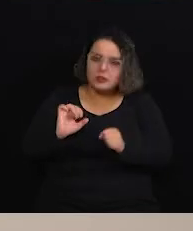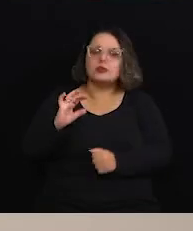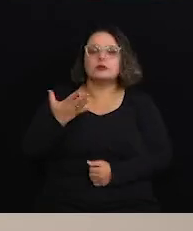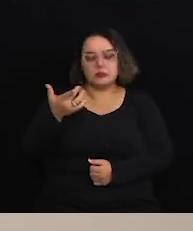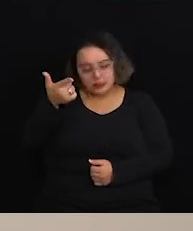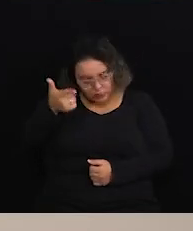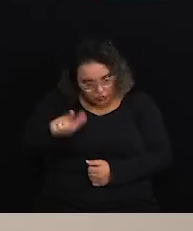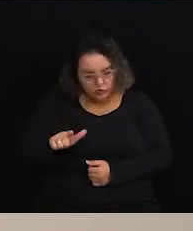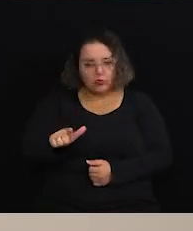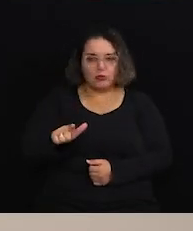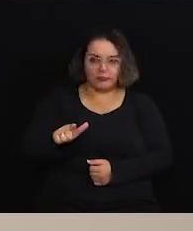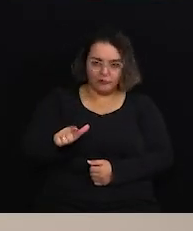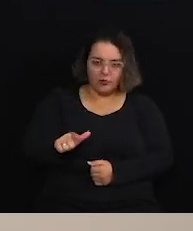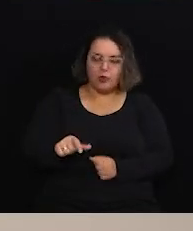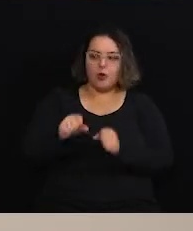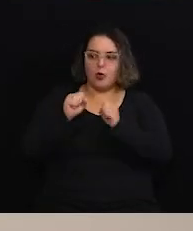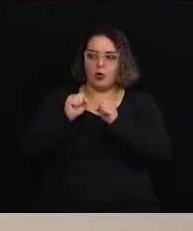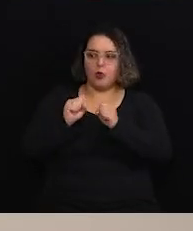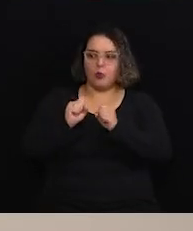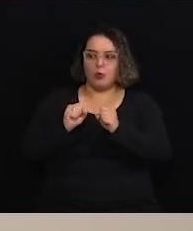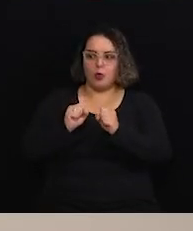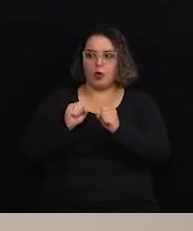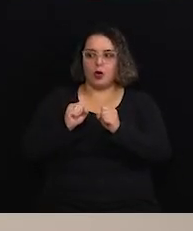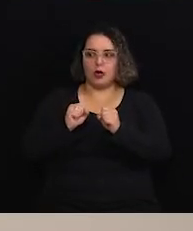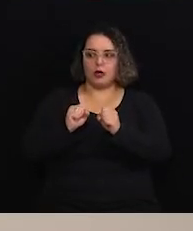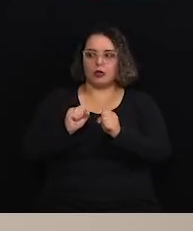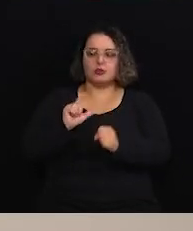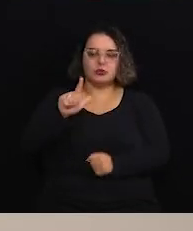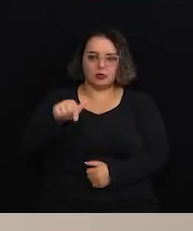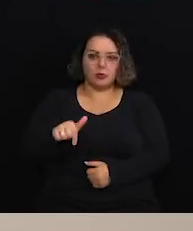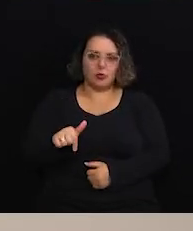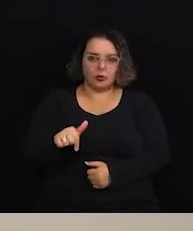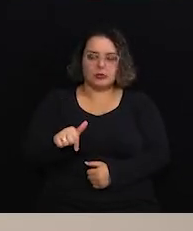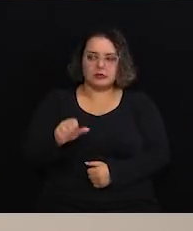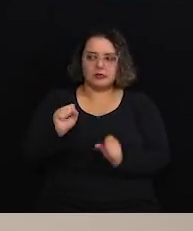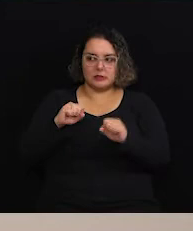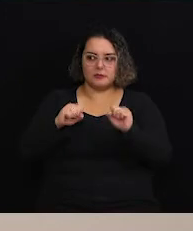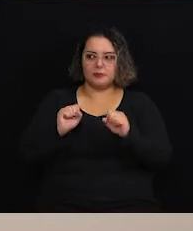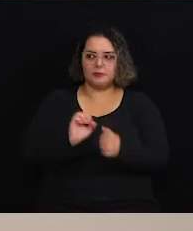Pode sim. Ela pode surgir mais tarde, né? Então,